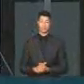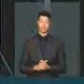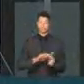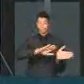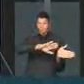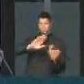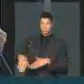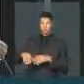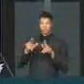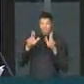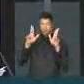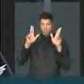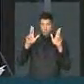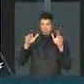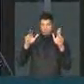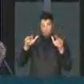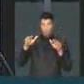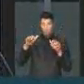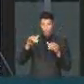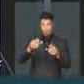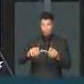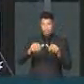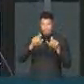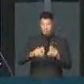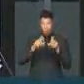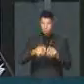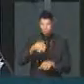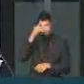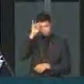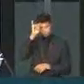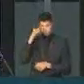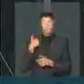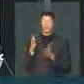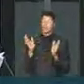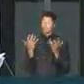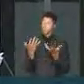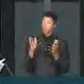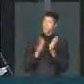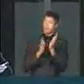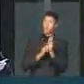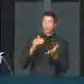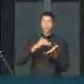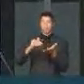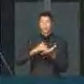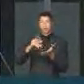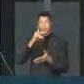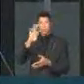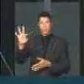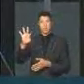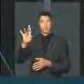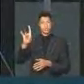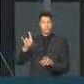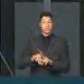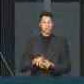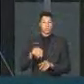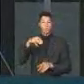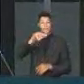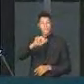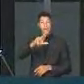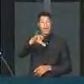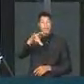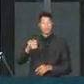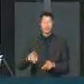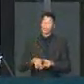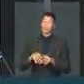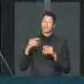Agricultura. Eu quero parabenizar também o secretário pedetista, um quadro do nosso partido, secretário de Estado, Márcio Neyser.